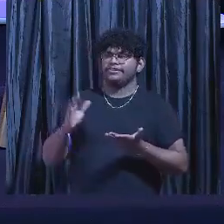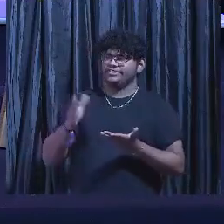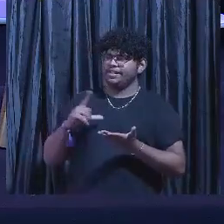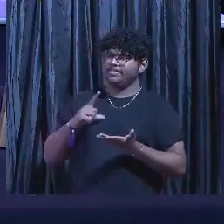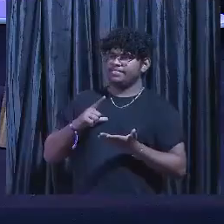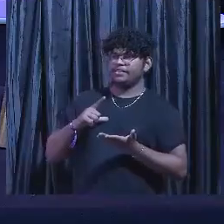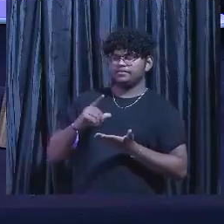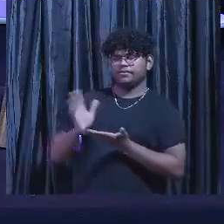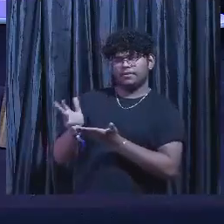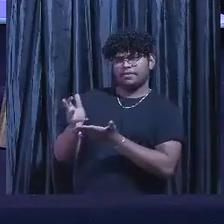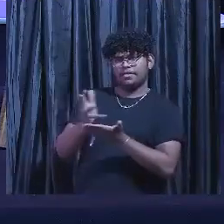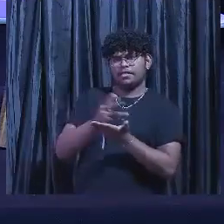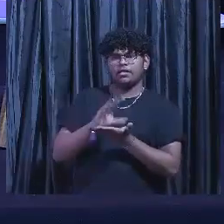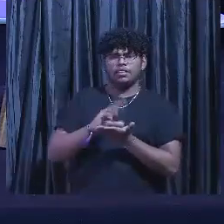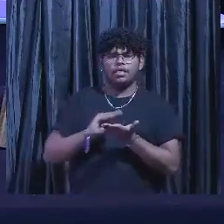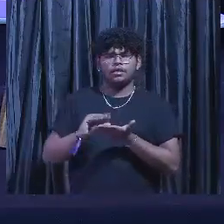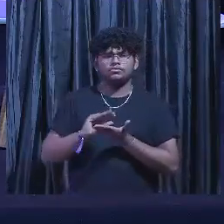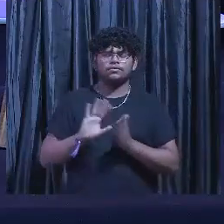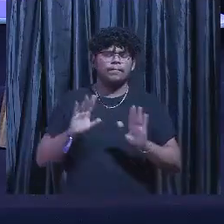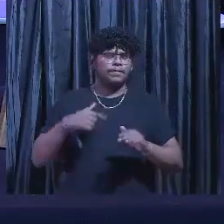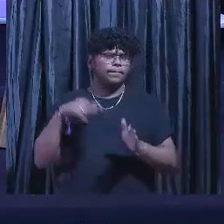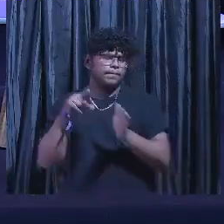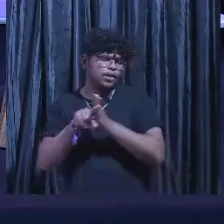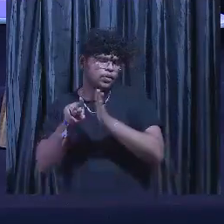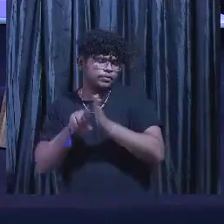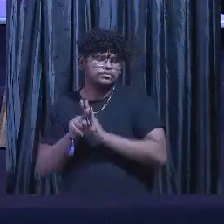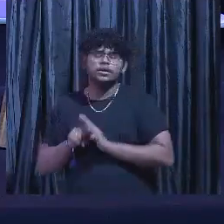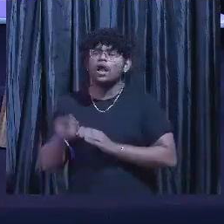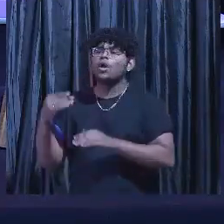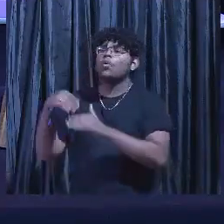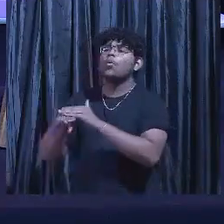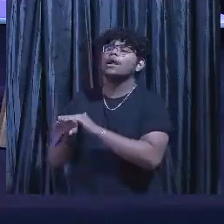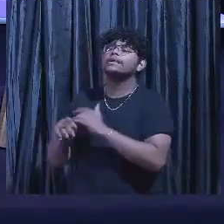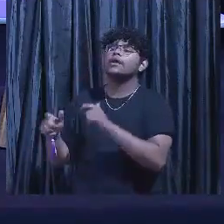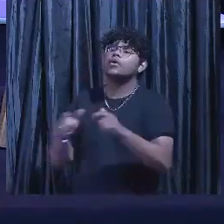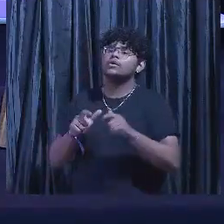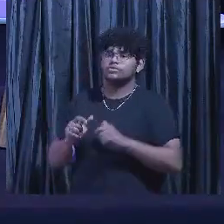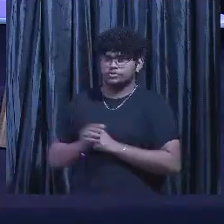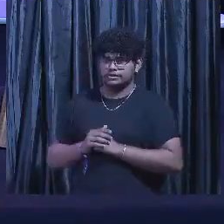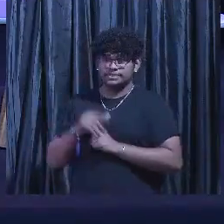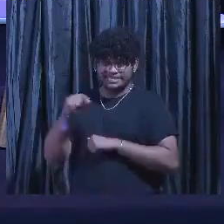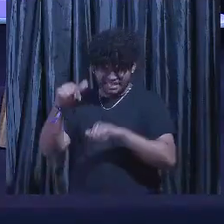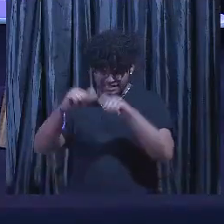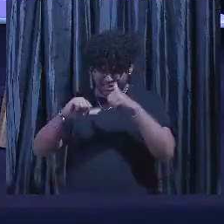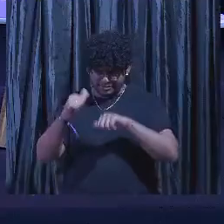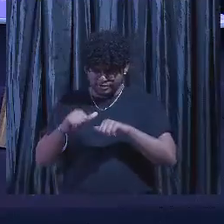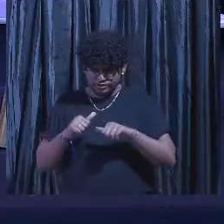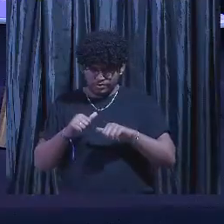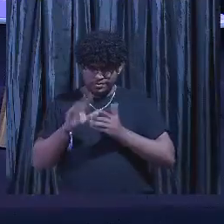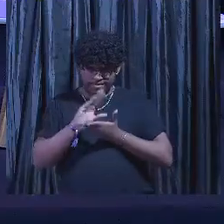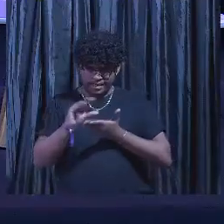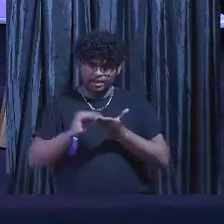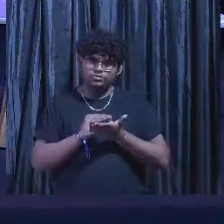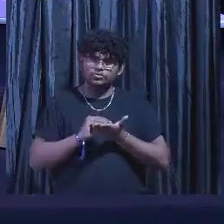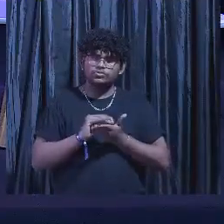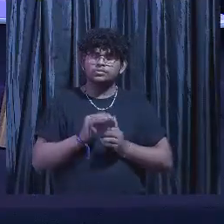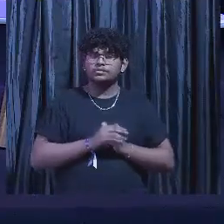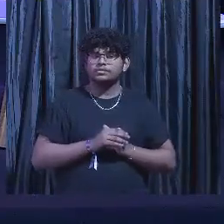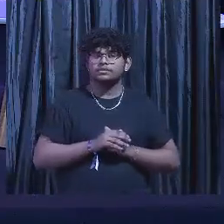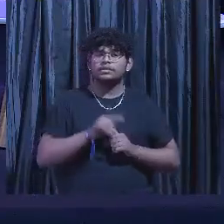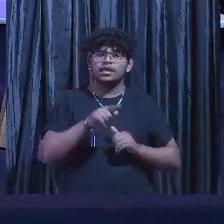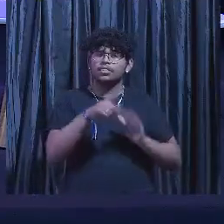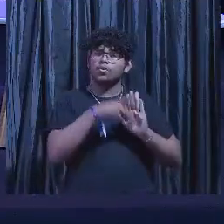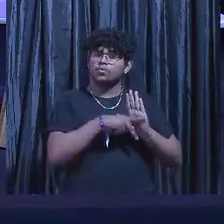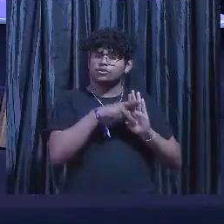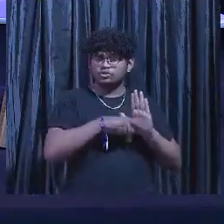vai perguntando, né? Mas e você guarda esses dados na onde? Você analisou esses dados? O seu projeto ele está influenciado com